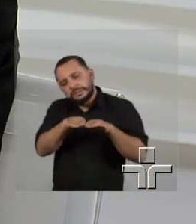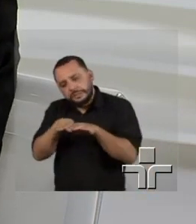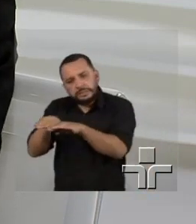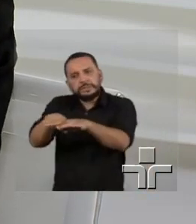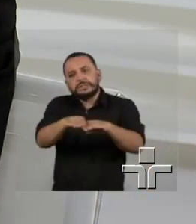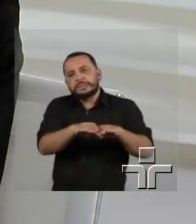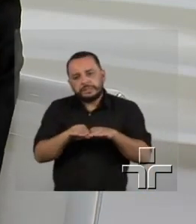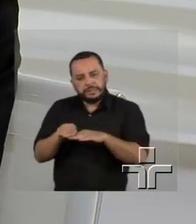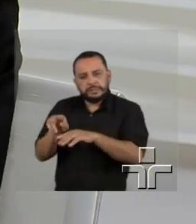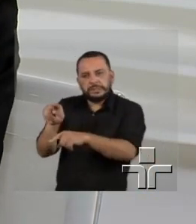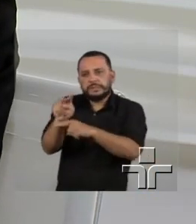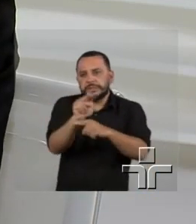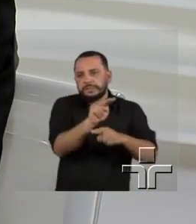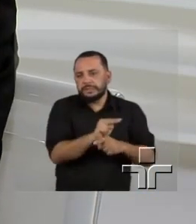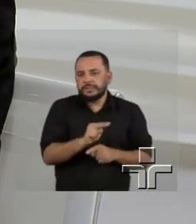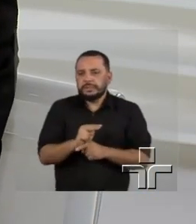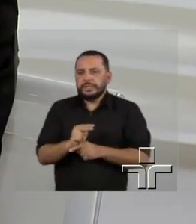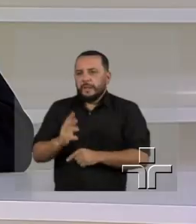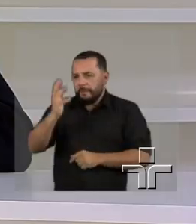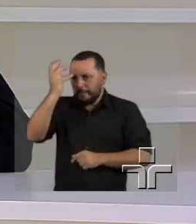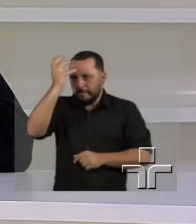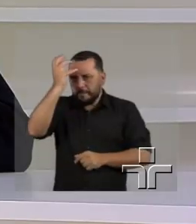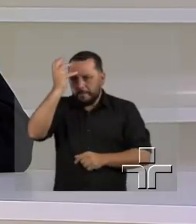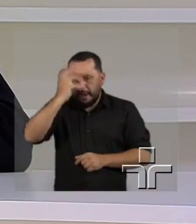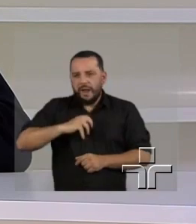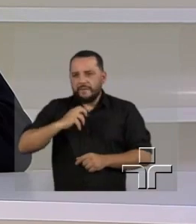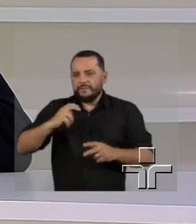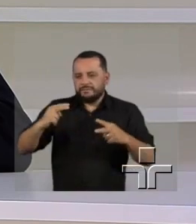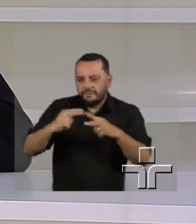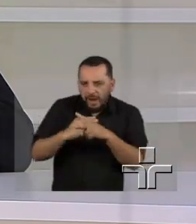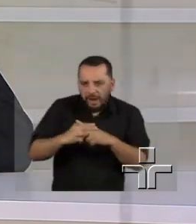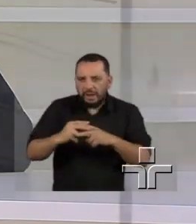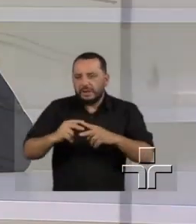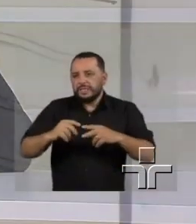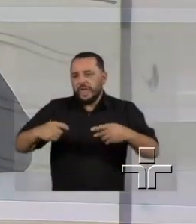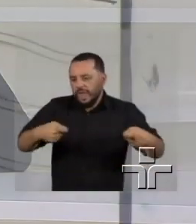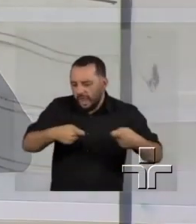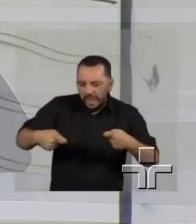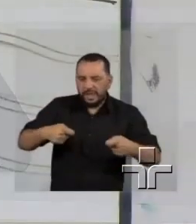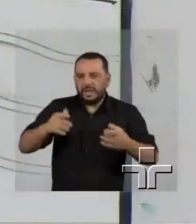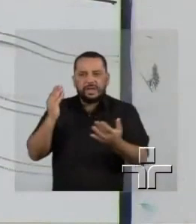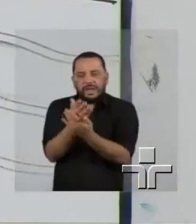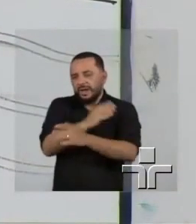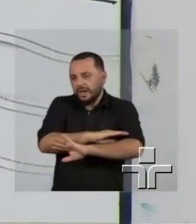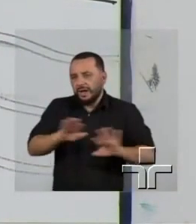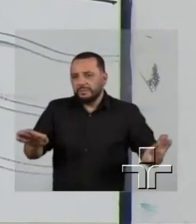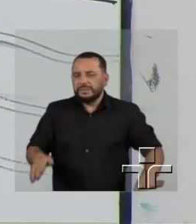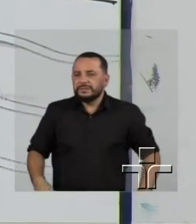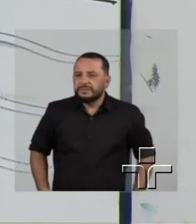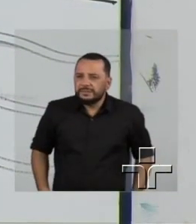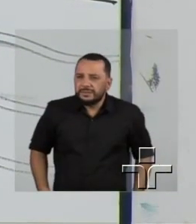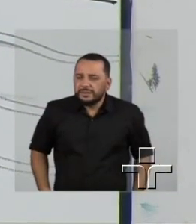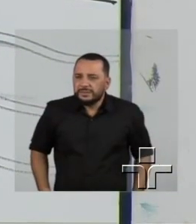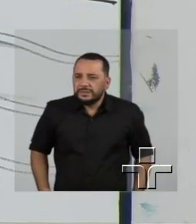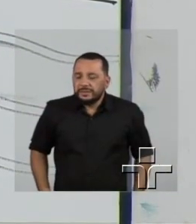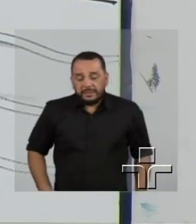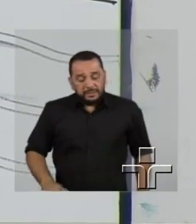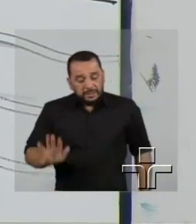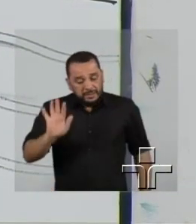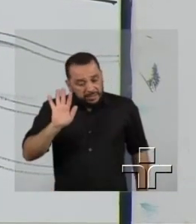saúde, se eu sair daqui agora eu vou ao médico, eu tenho cobertura. O problema então não é para a gente tem que enxergar. A governabilidade não é para a gente,